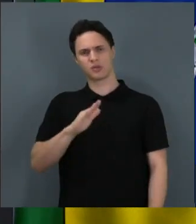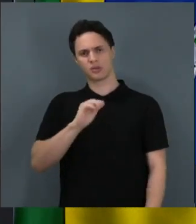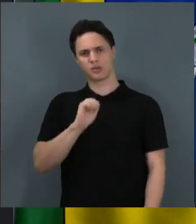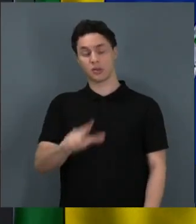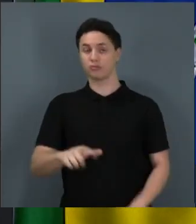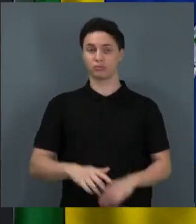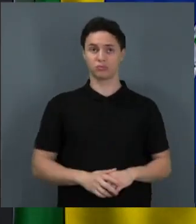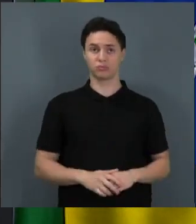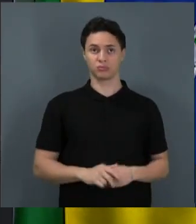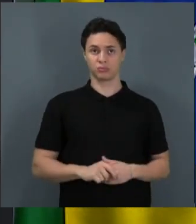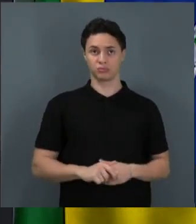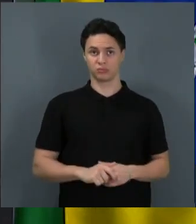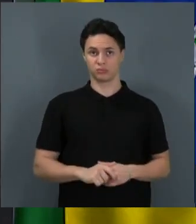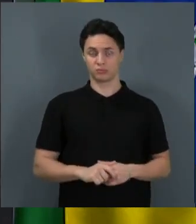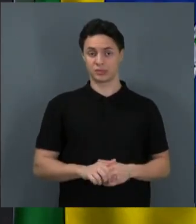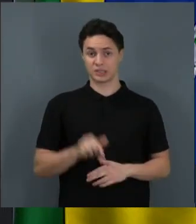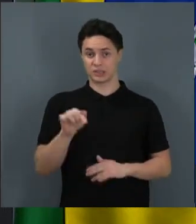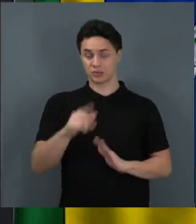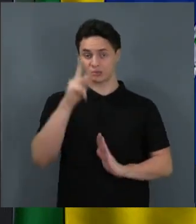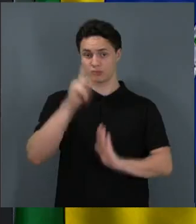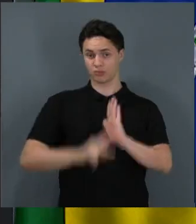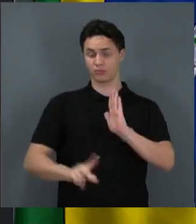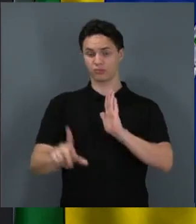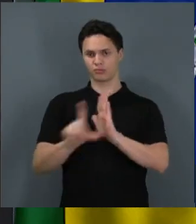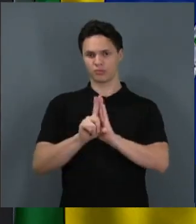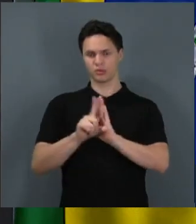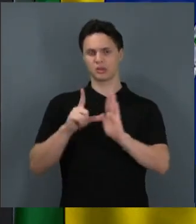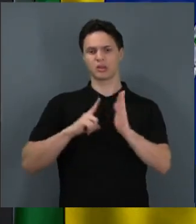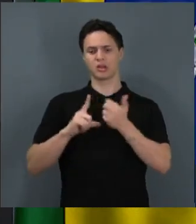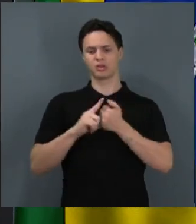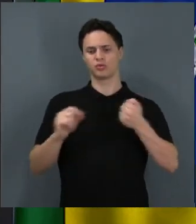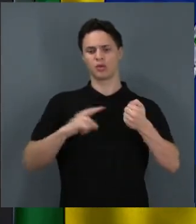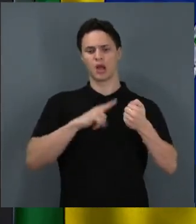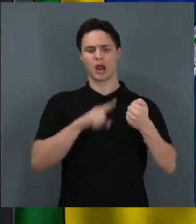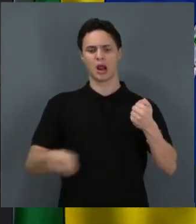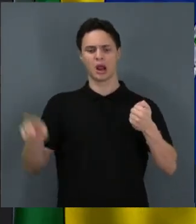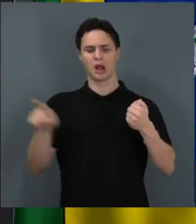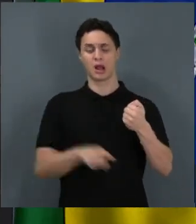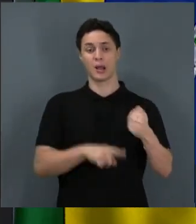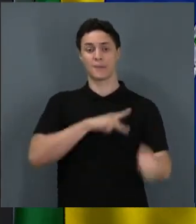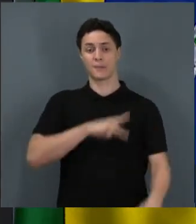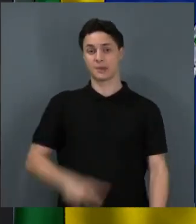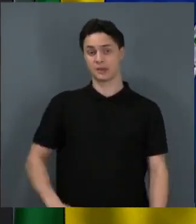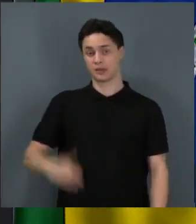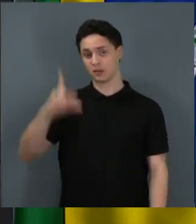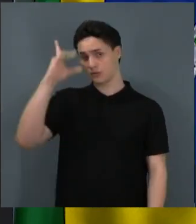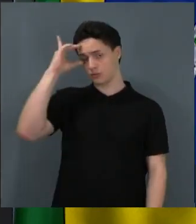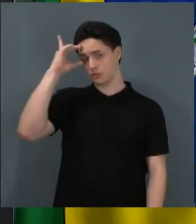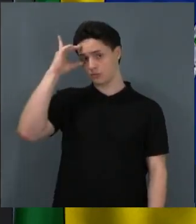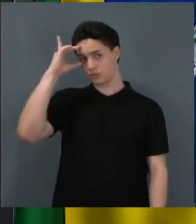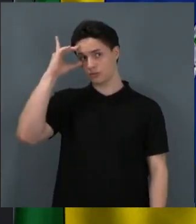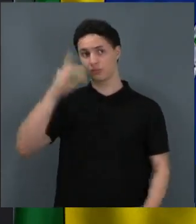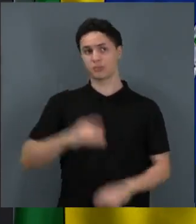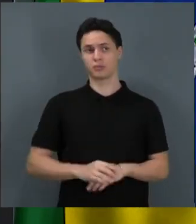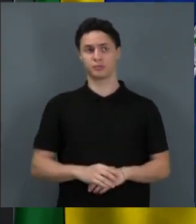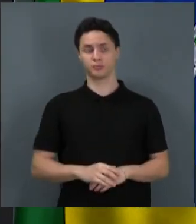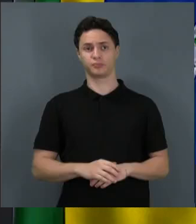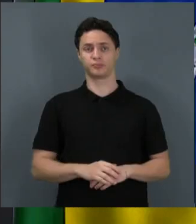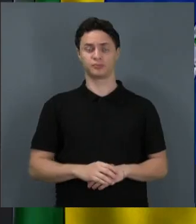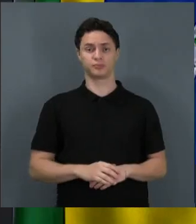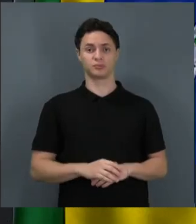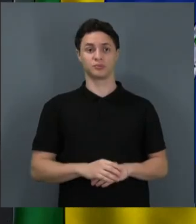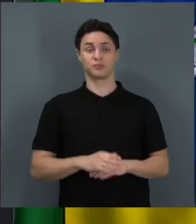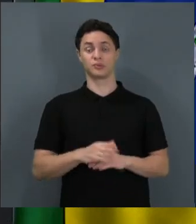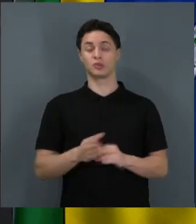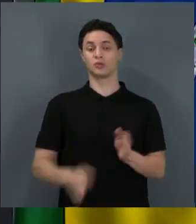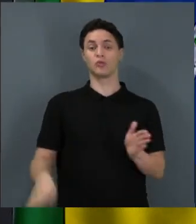Esse projeto de lei, esse artigo foi vetado pela então presidente Dilma e veio ao Congresso